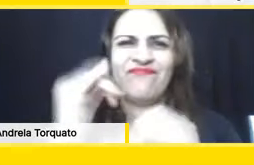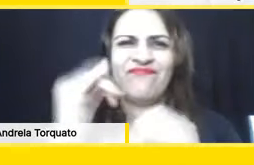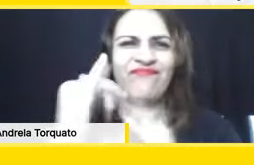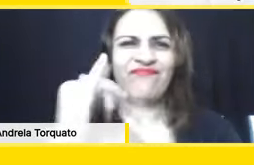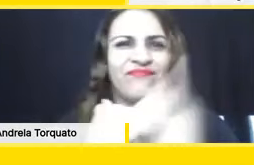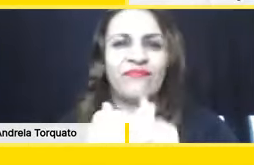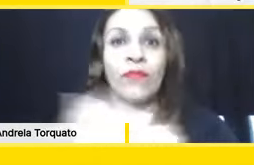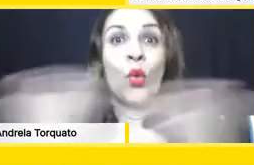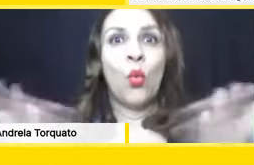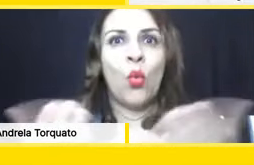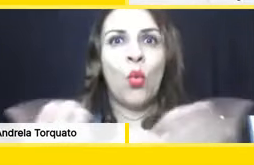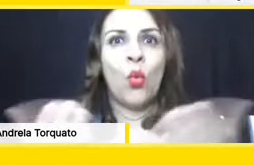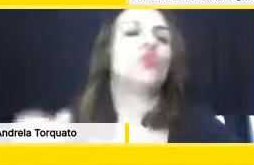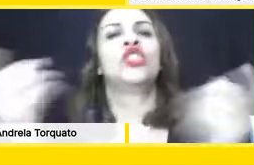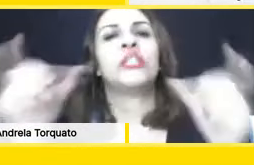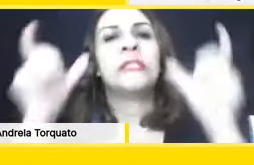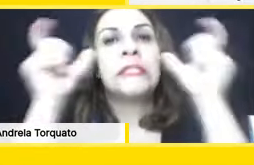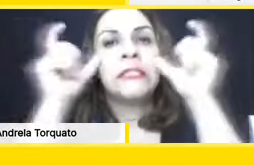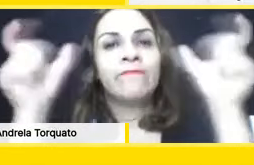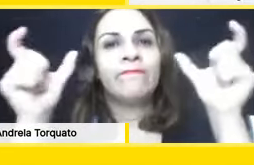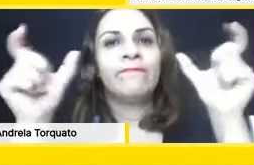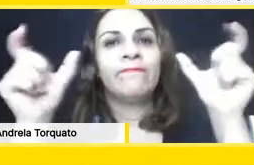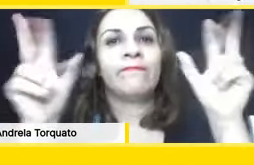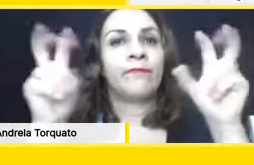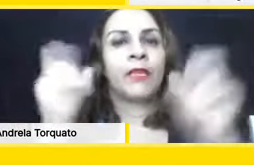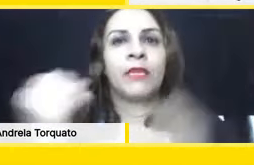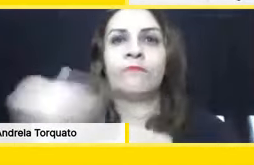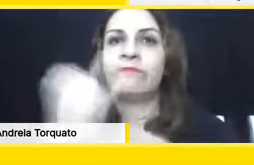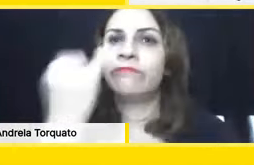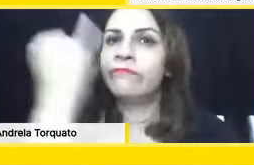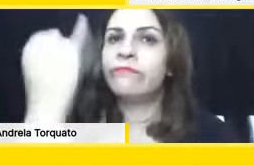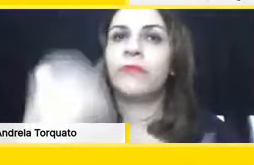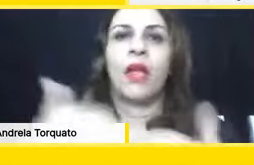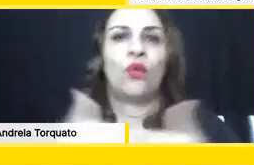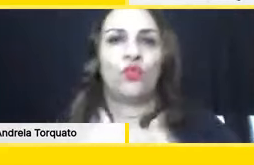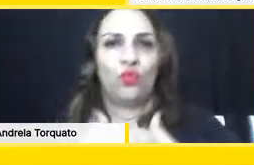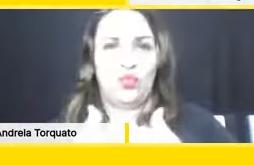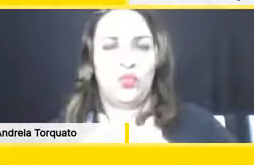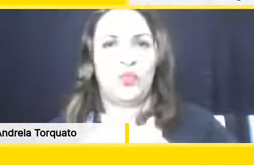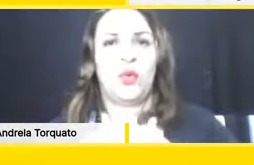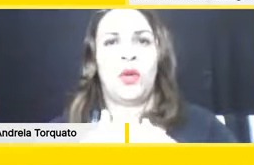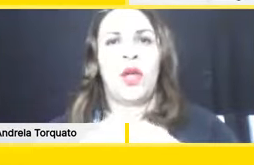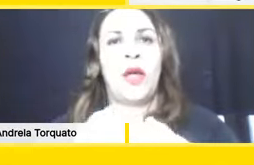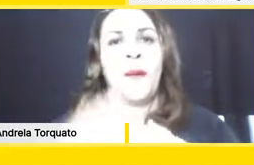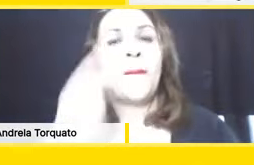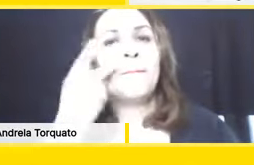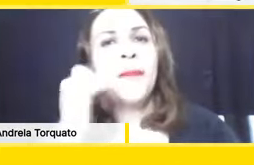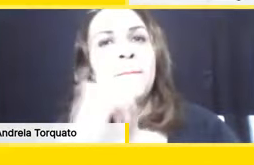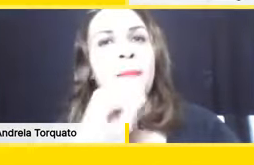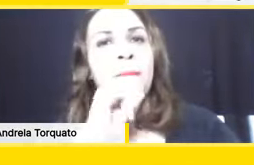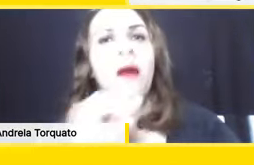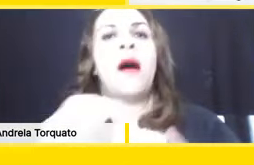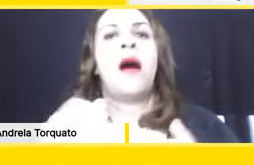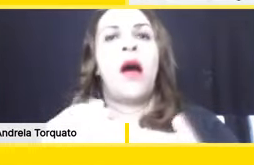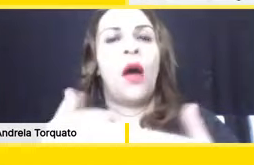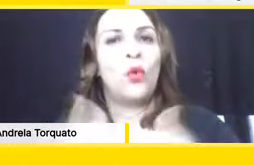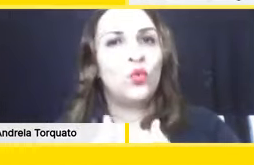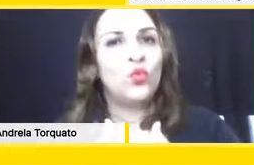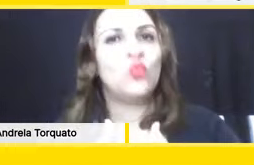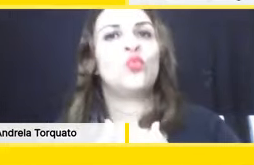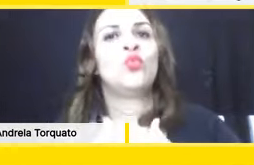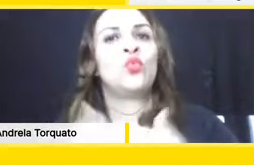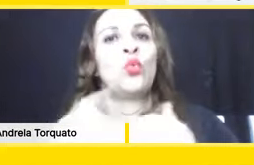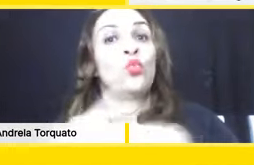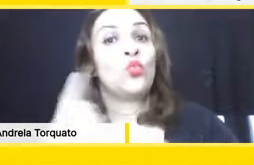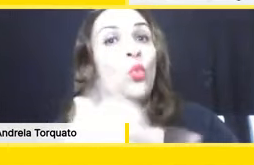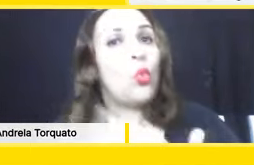assunto bem interessante para os autistas, para os pais dos autistas. Nós queremos